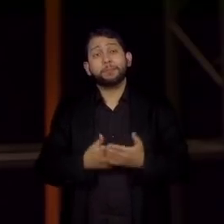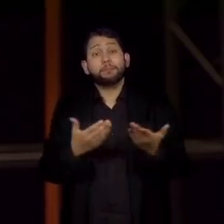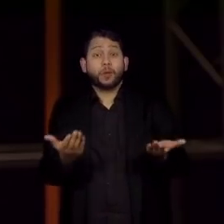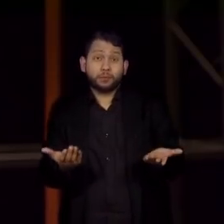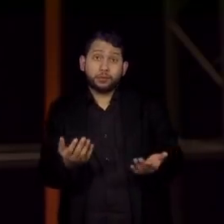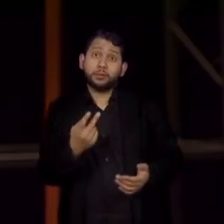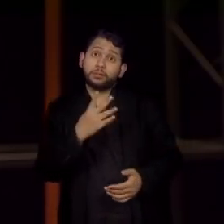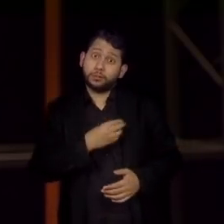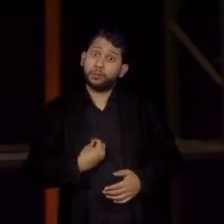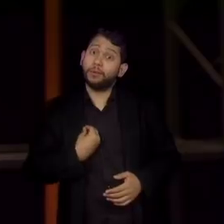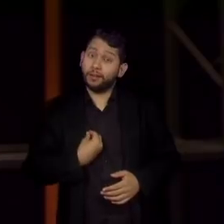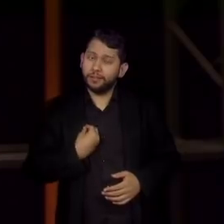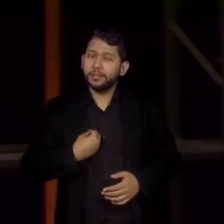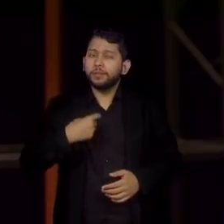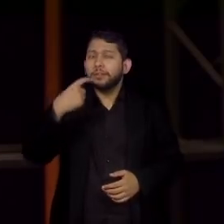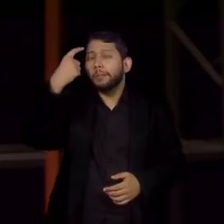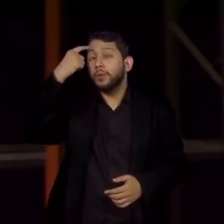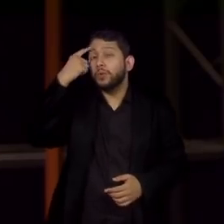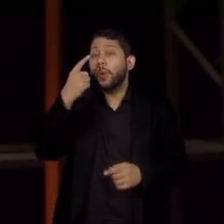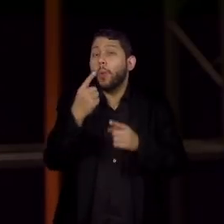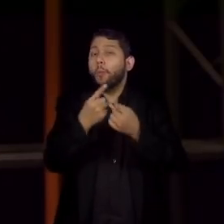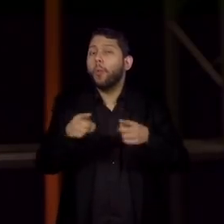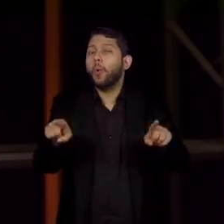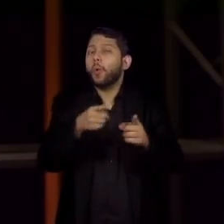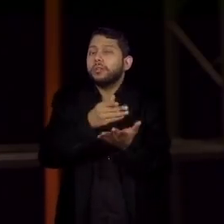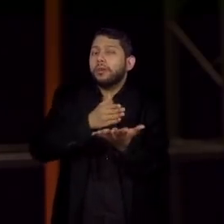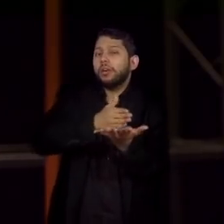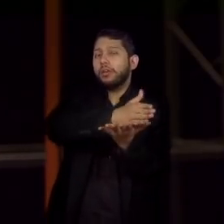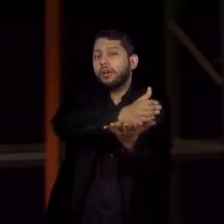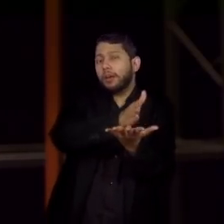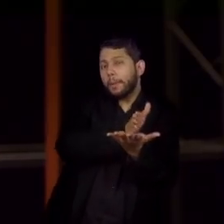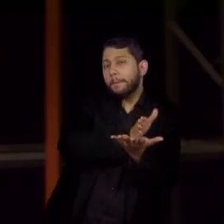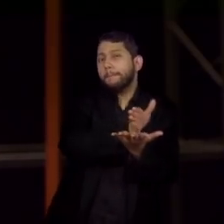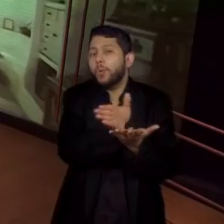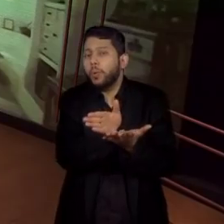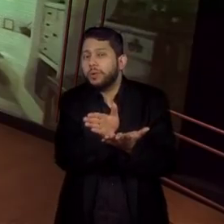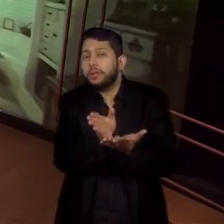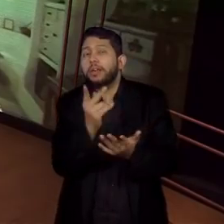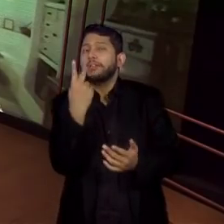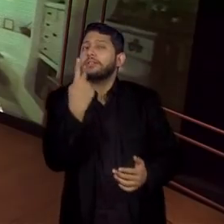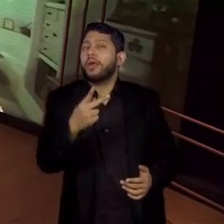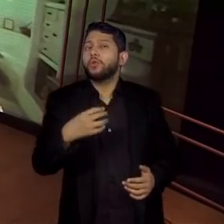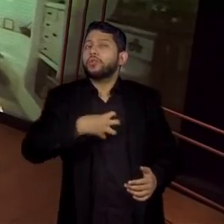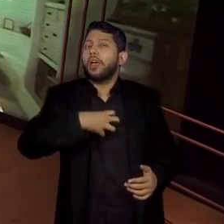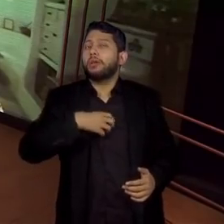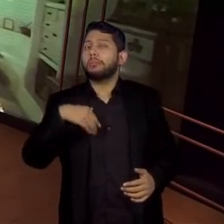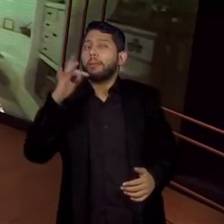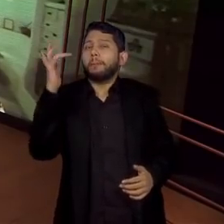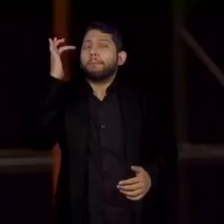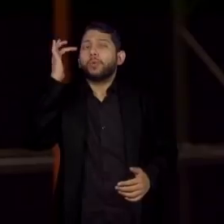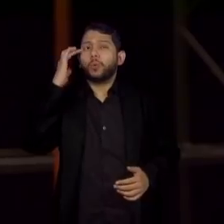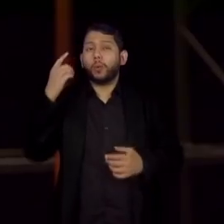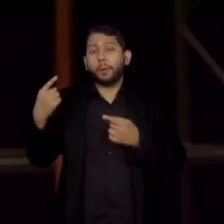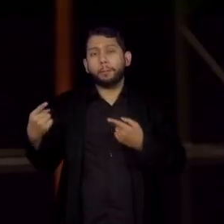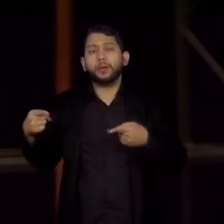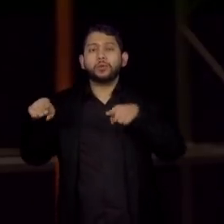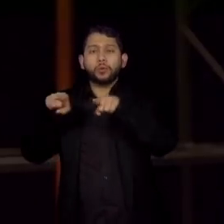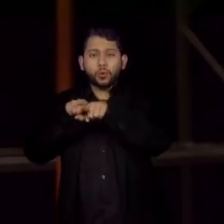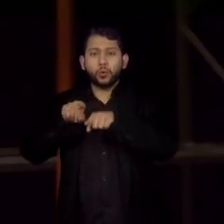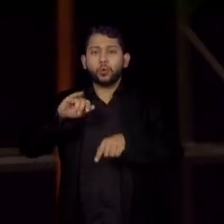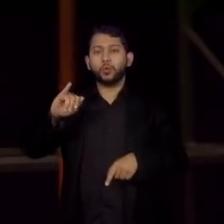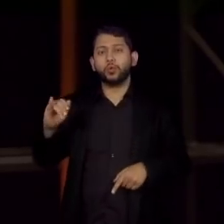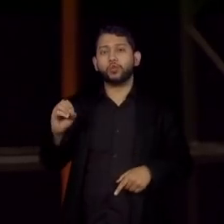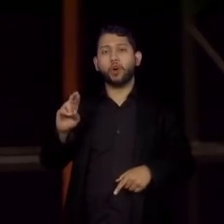momento você resolveu investir em músicas que tinham aí mais a ver com o teu próprio amadurecimento. E aí fez parcerias com Jorge Maltner,